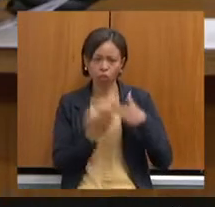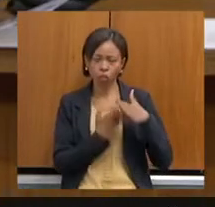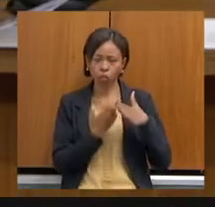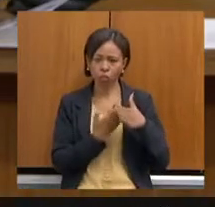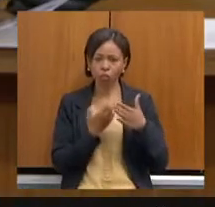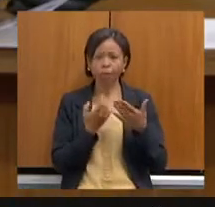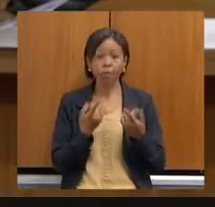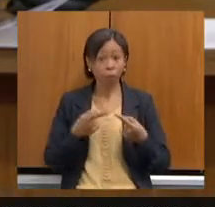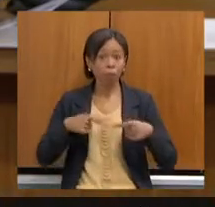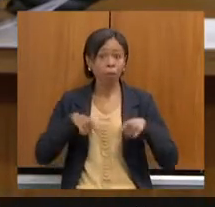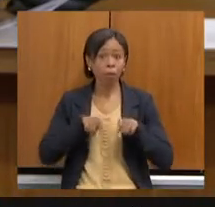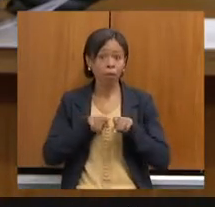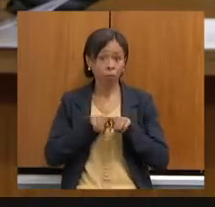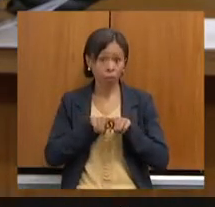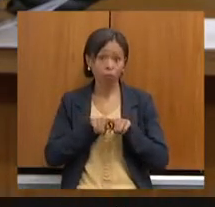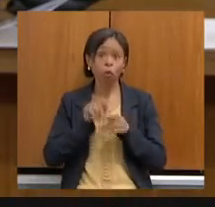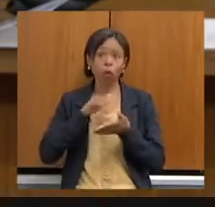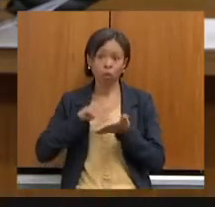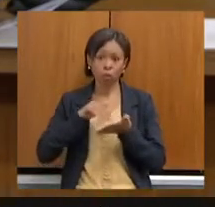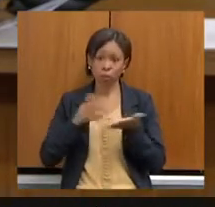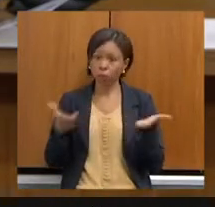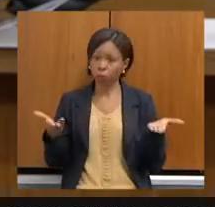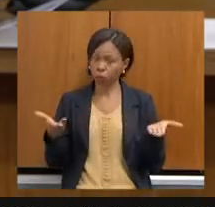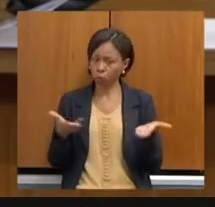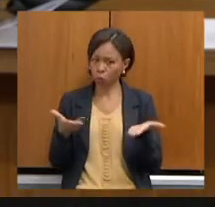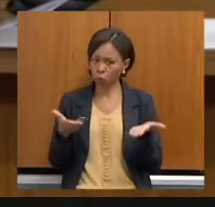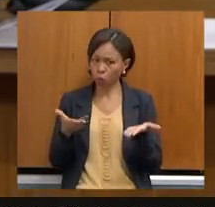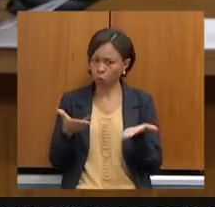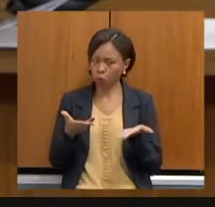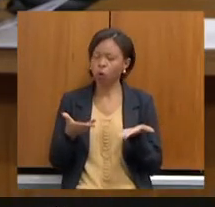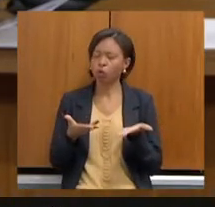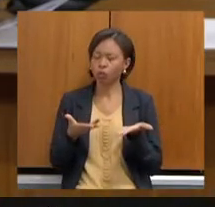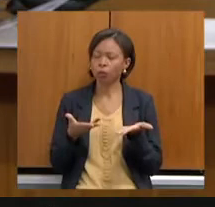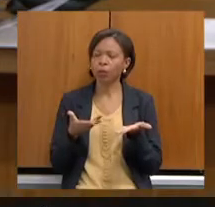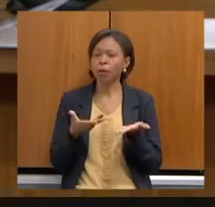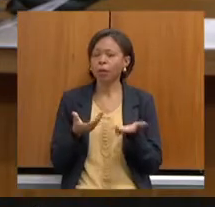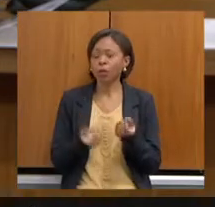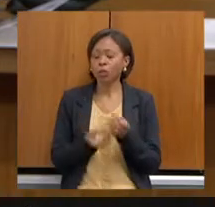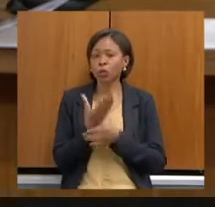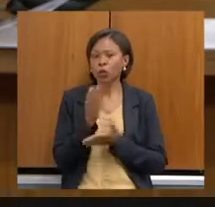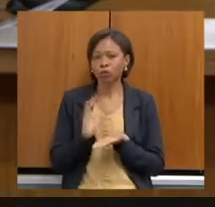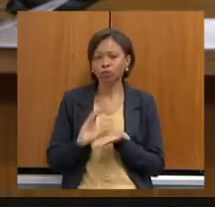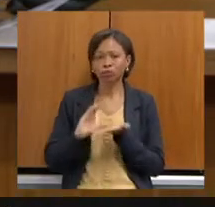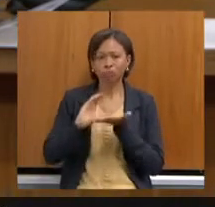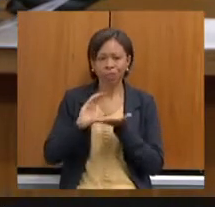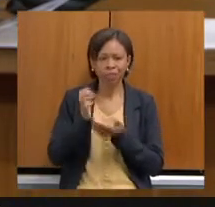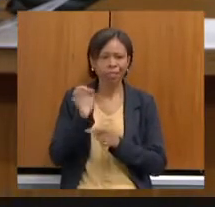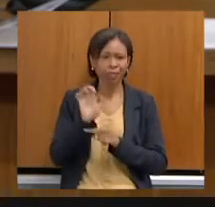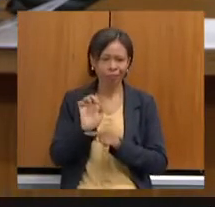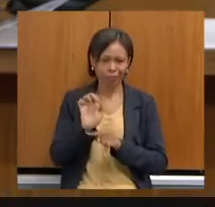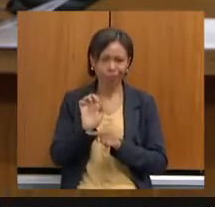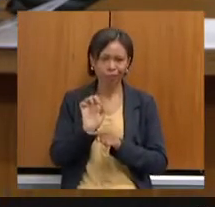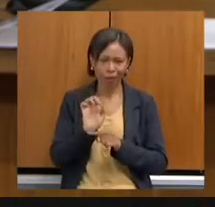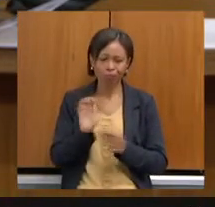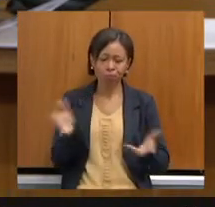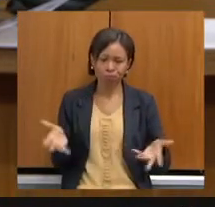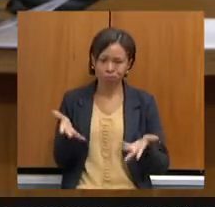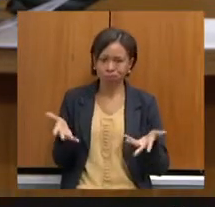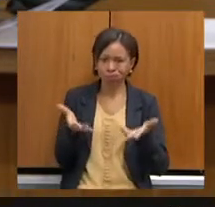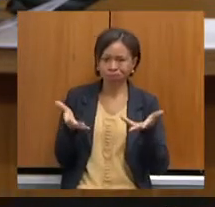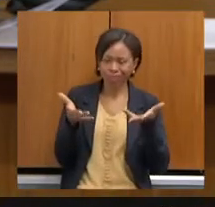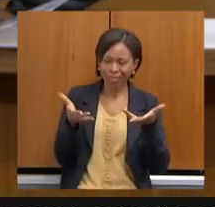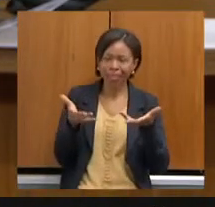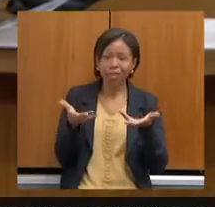Foi reativado por Conselho Estadual de cooperativismo para poder incentivar a criação e agora no plano